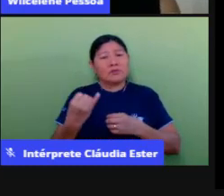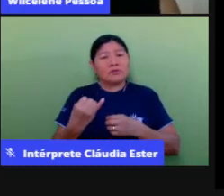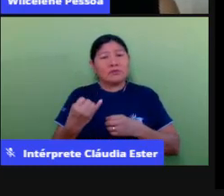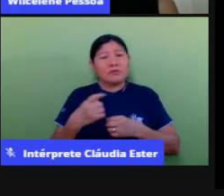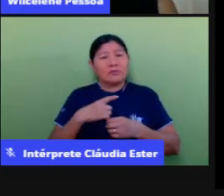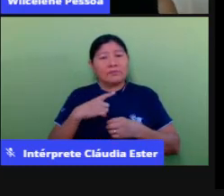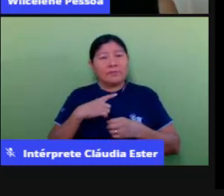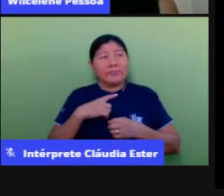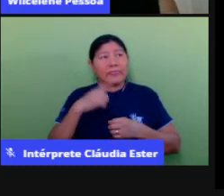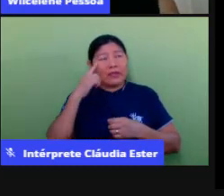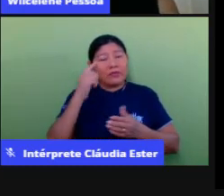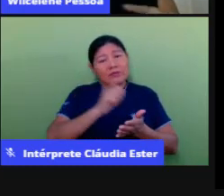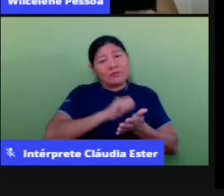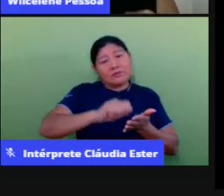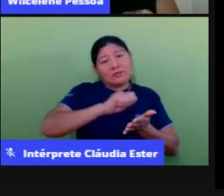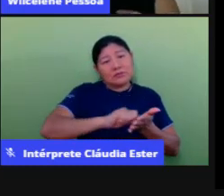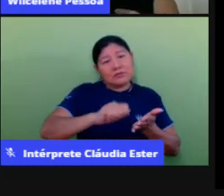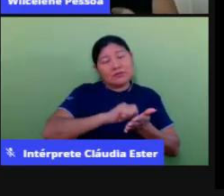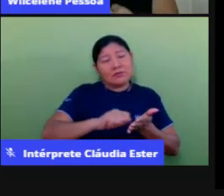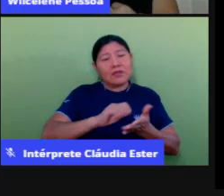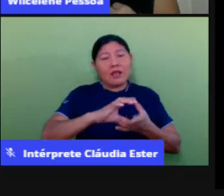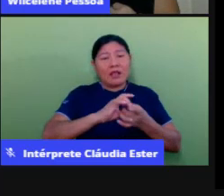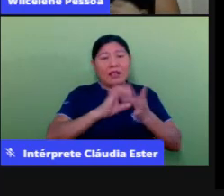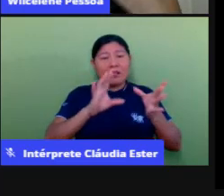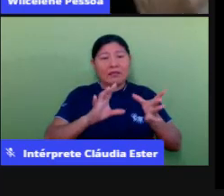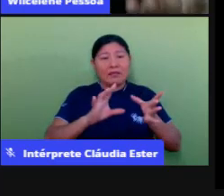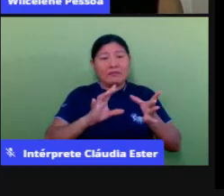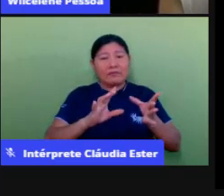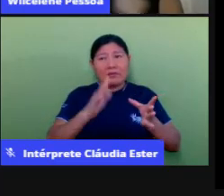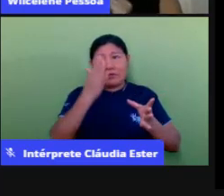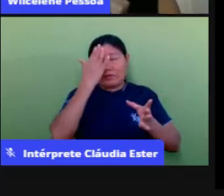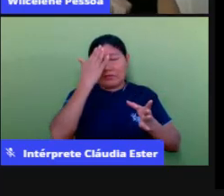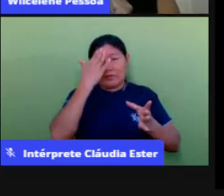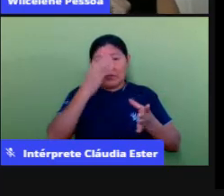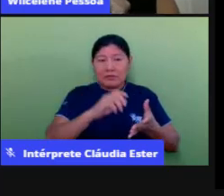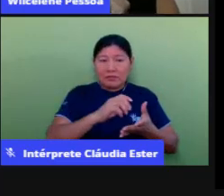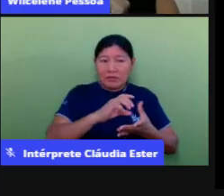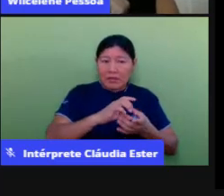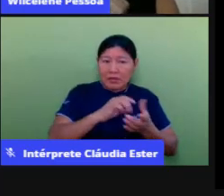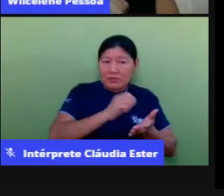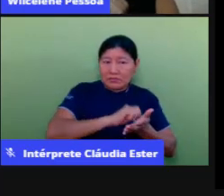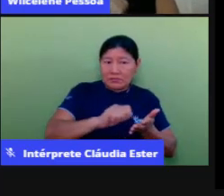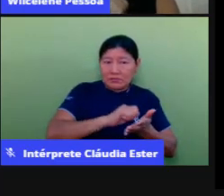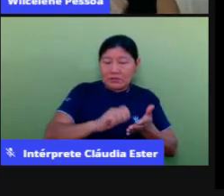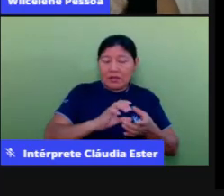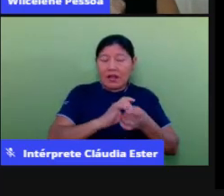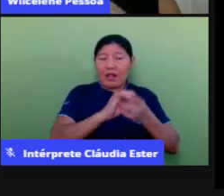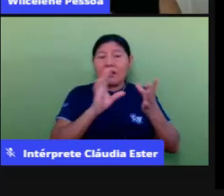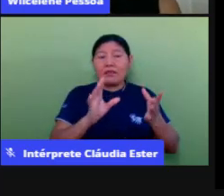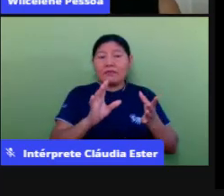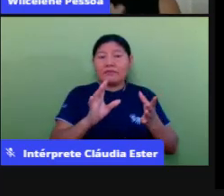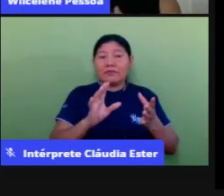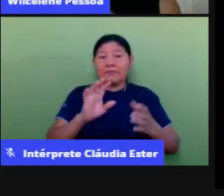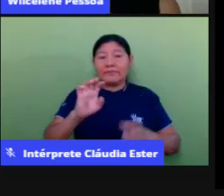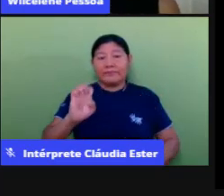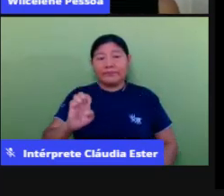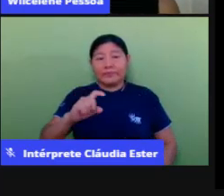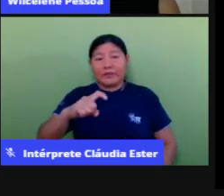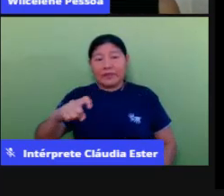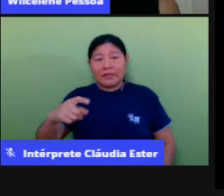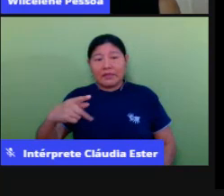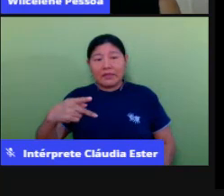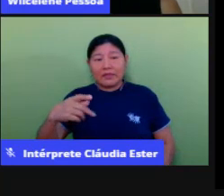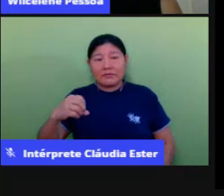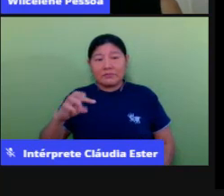escrita espontânea, né? Eu sei o que é escrita espontânea, vocês sabem o que é escrita espontânea, mas muitas vezes a família não